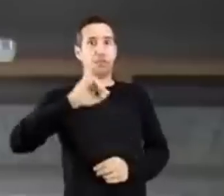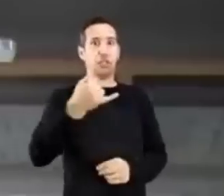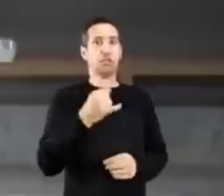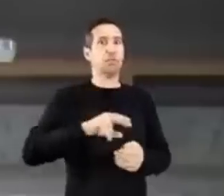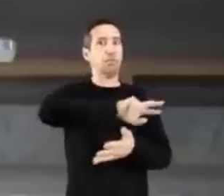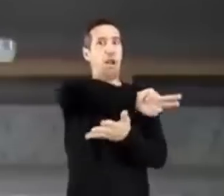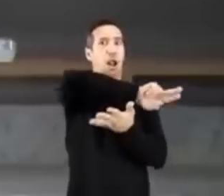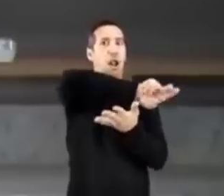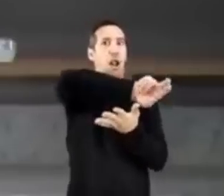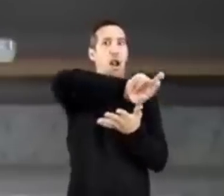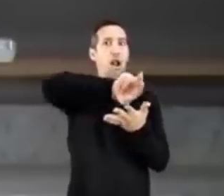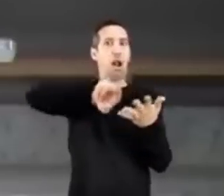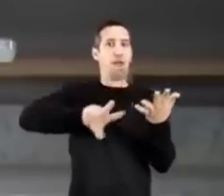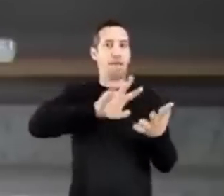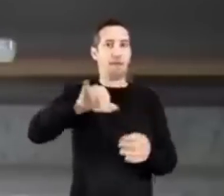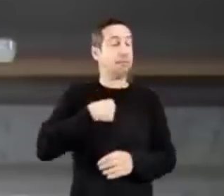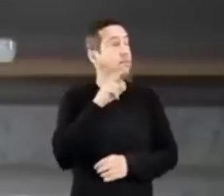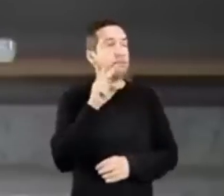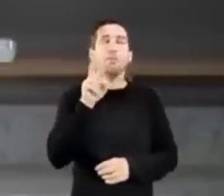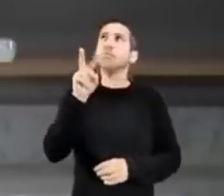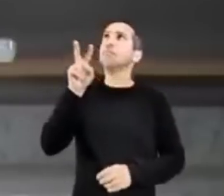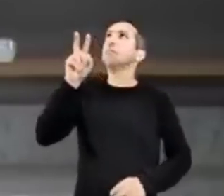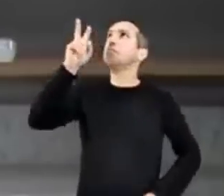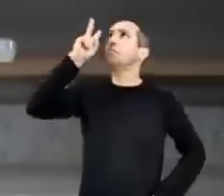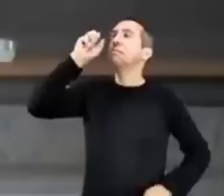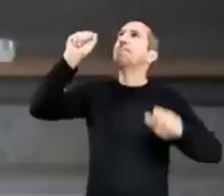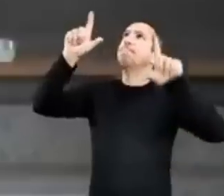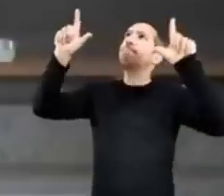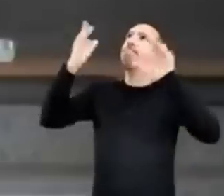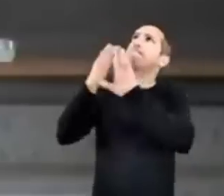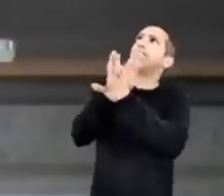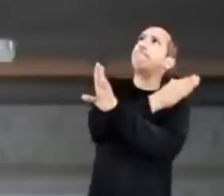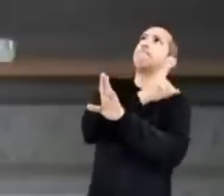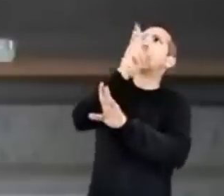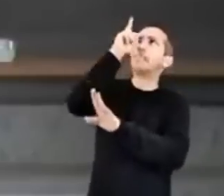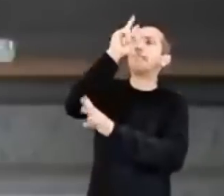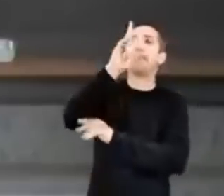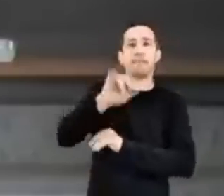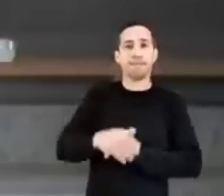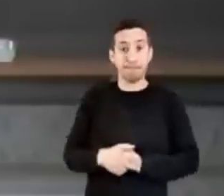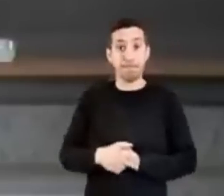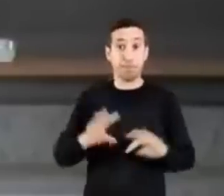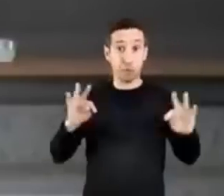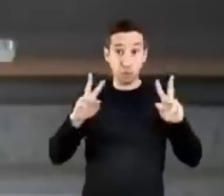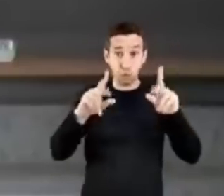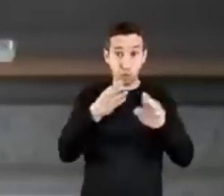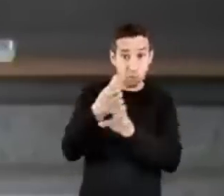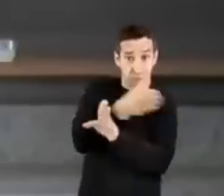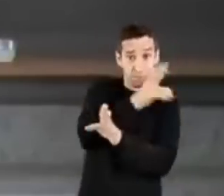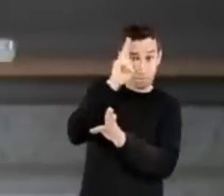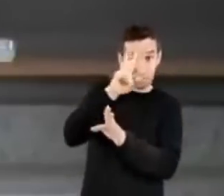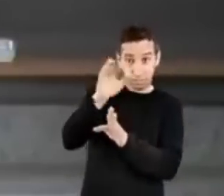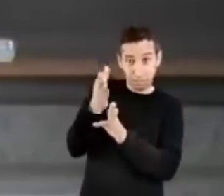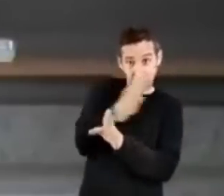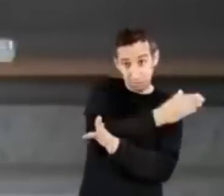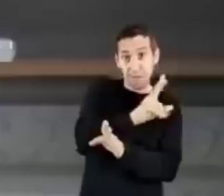o teu cada um vai poder relembrar lixo e depois que todos se lembrarem isso vai acontecer aquela